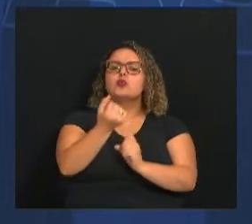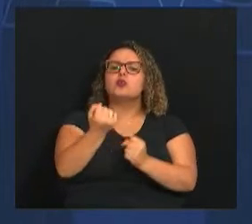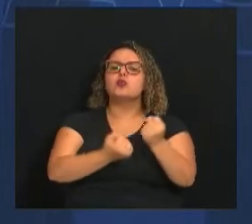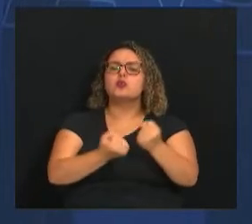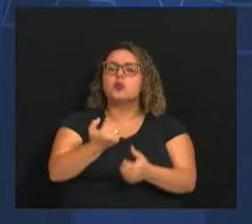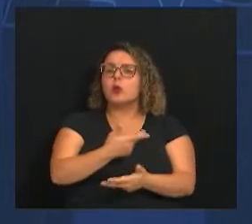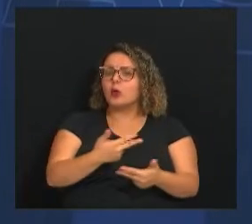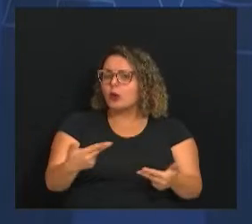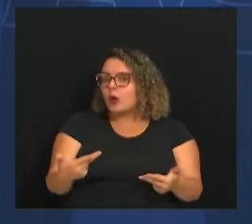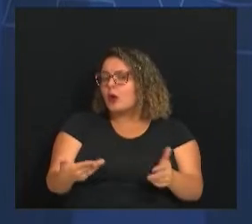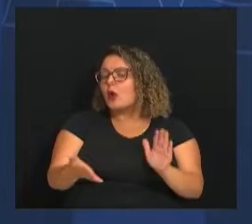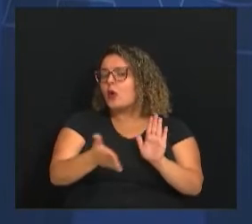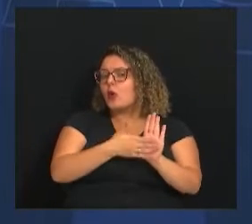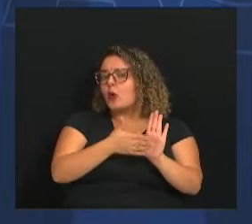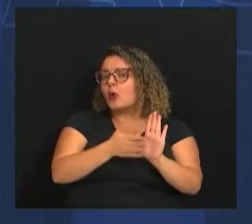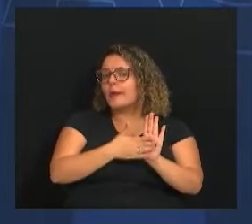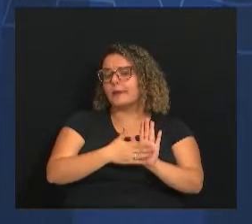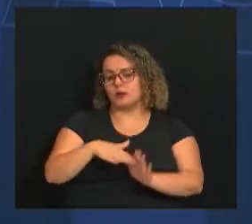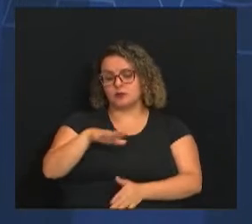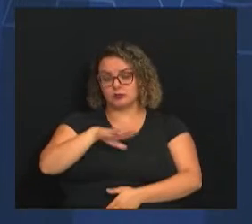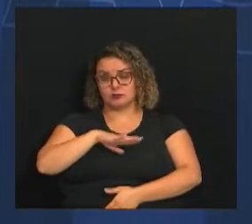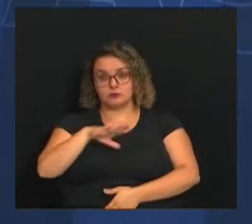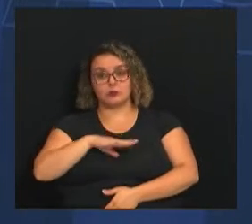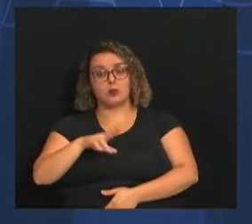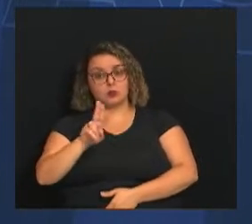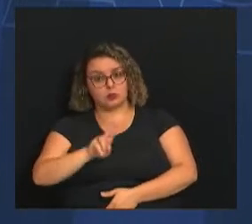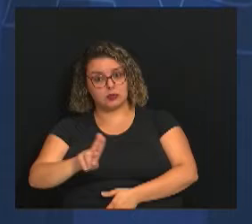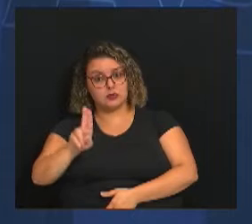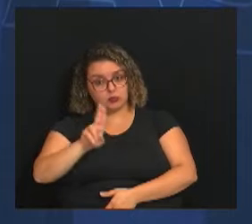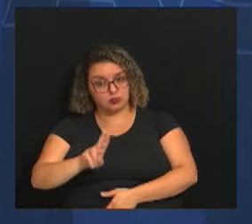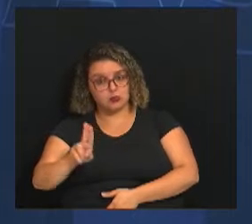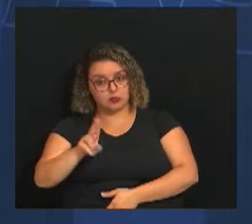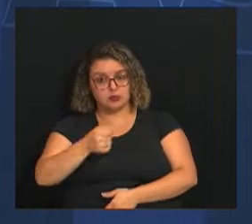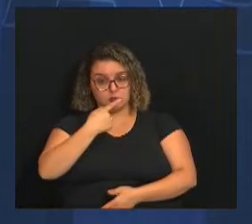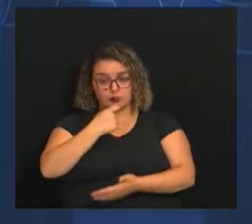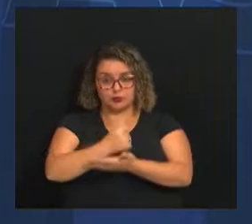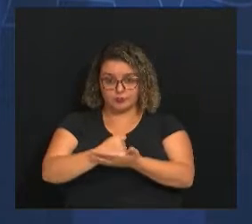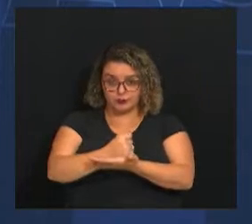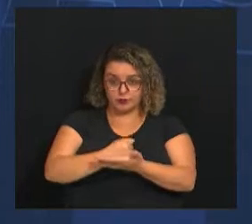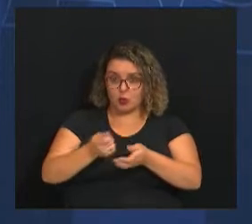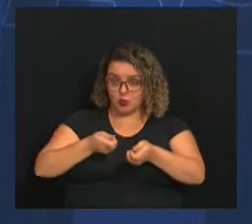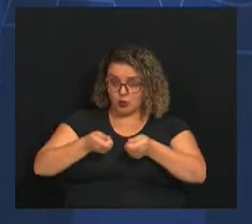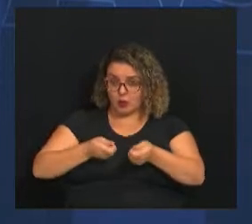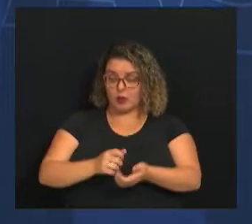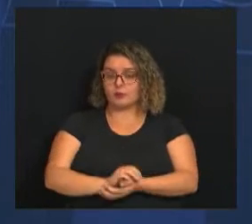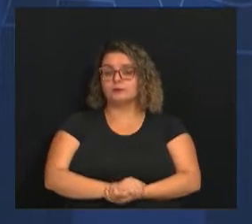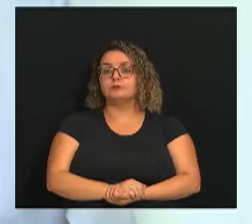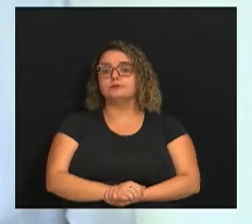e propostas municipais para o uso racional de medicamentos.